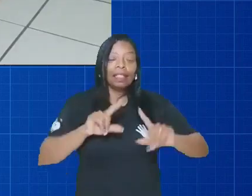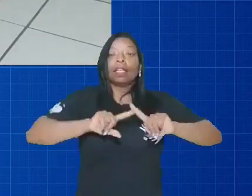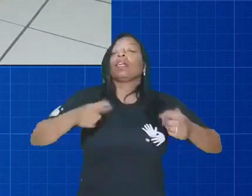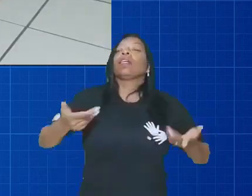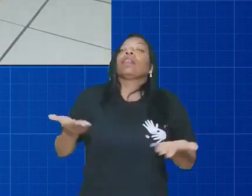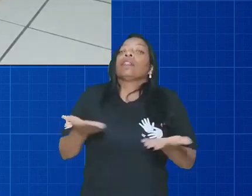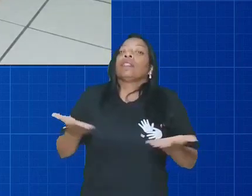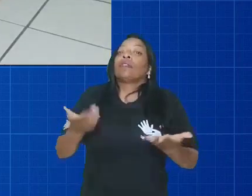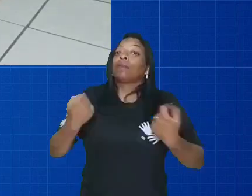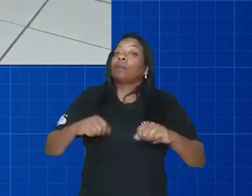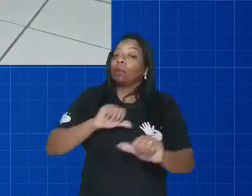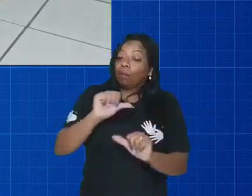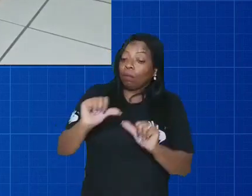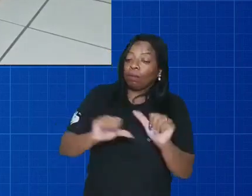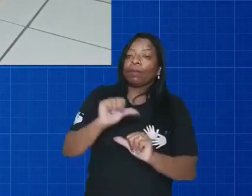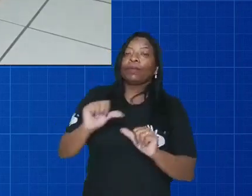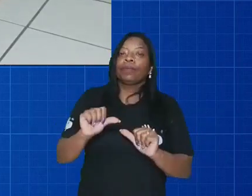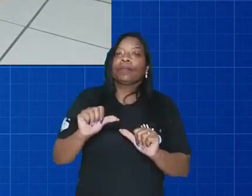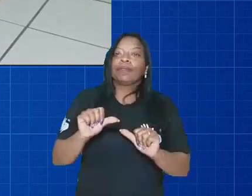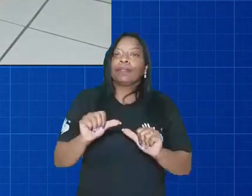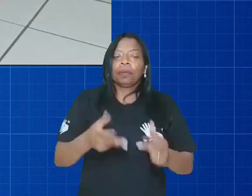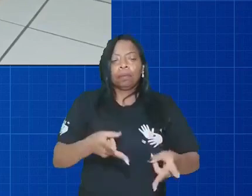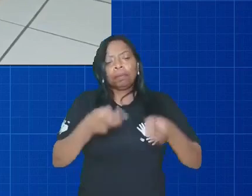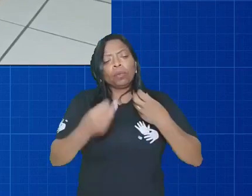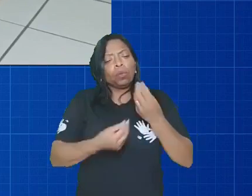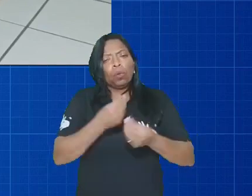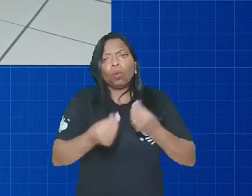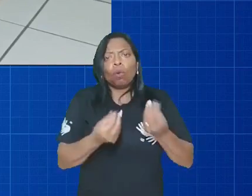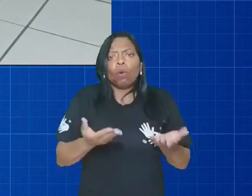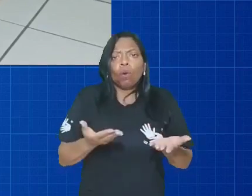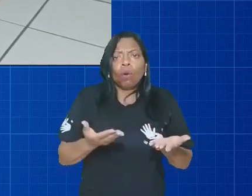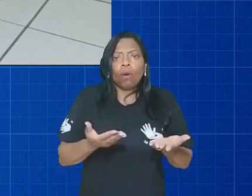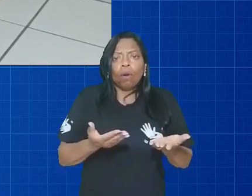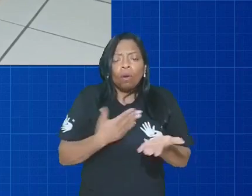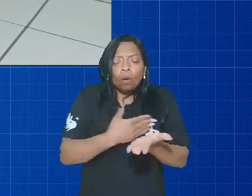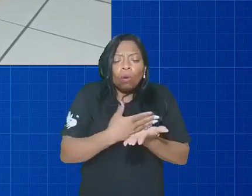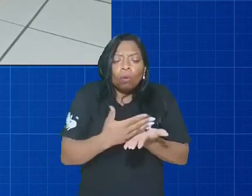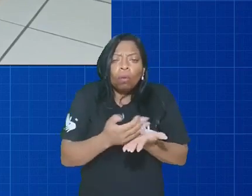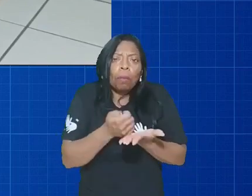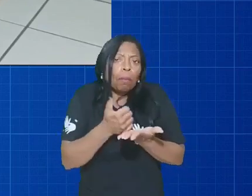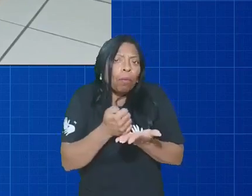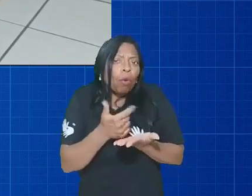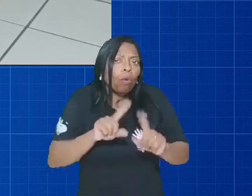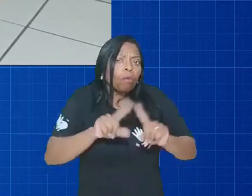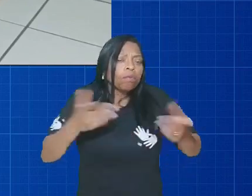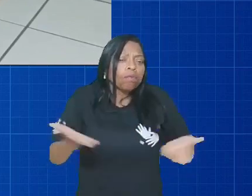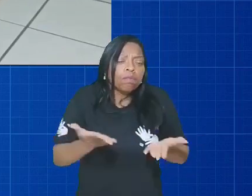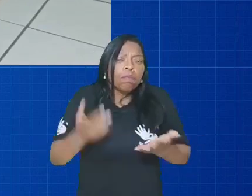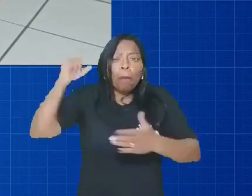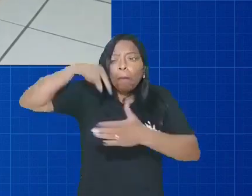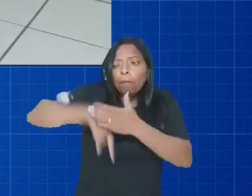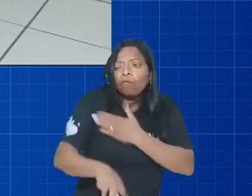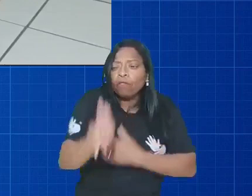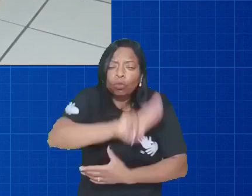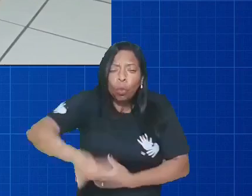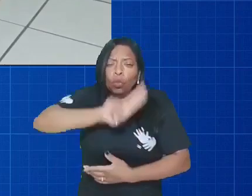e chega lá, né, num ponto que a gente percebe assim, começou uma coisa tão pequena, né, e tá tão intenso. Então a gente precisa